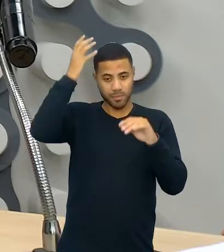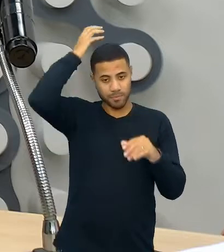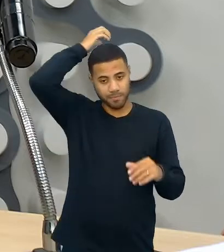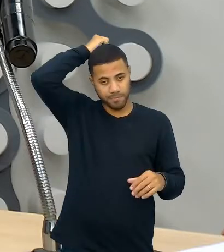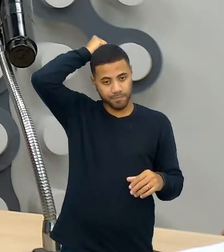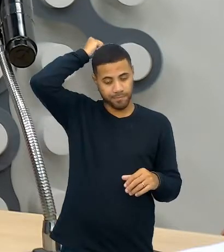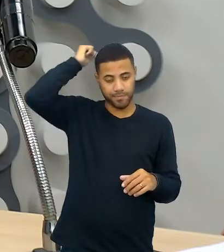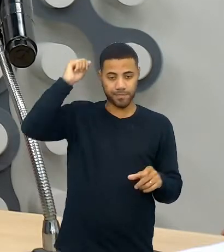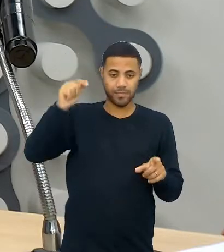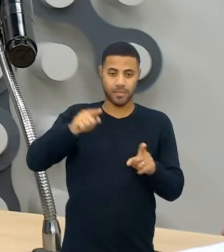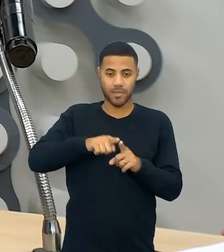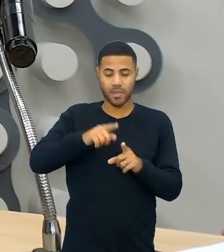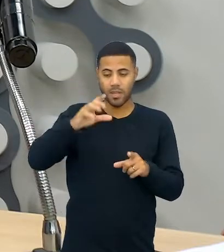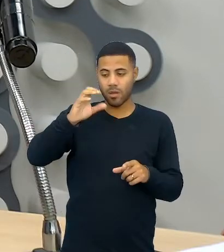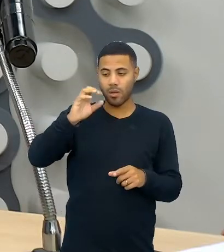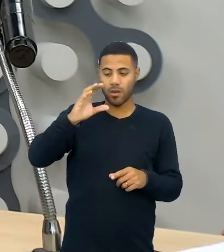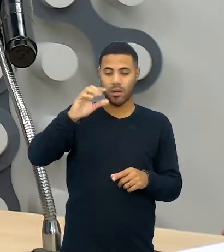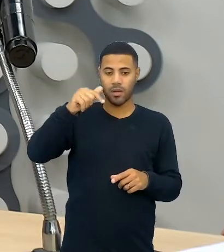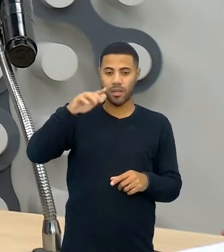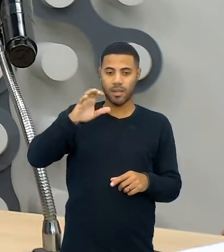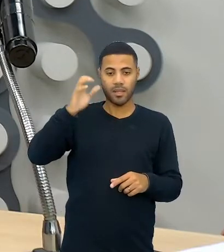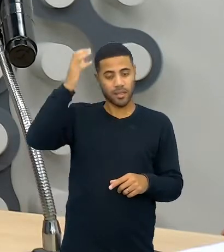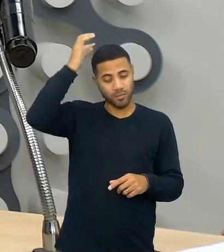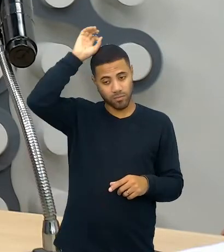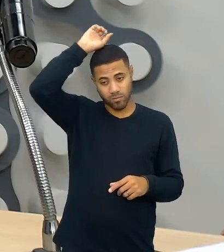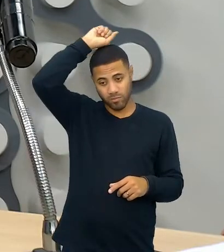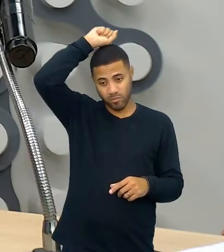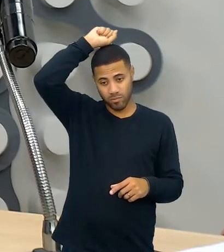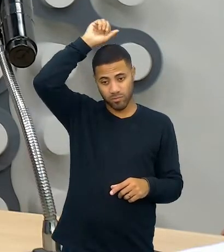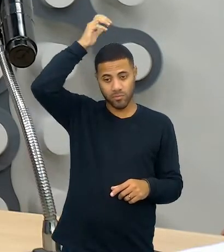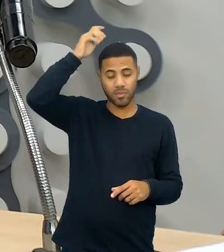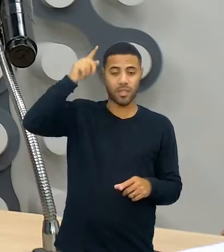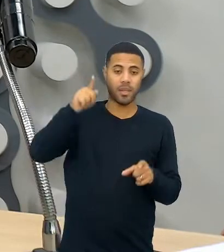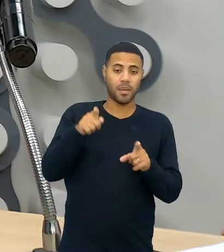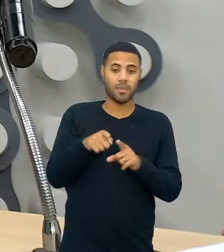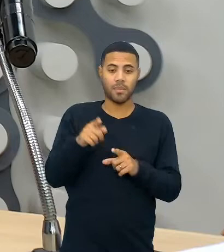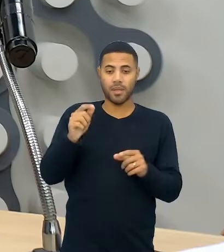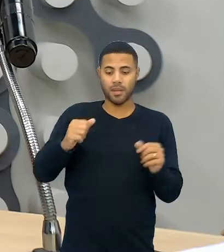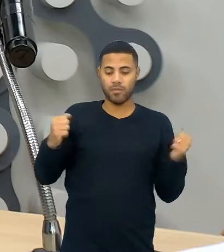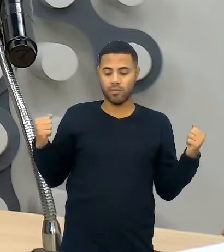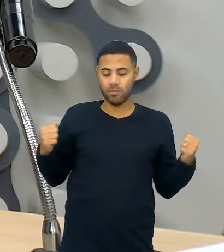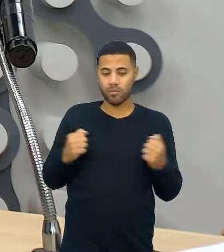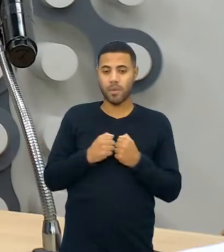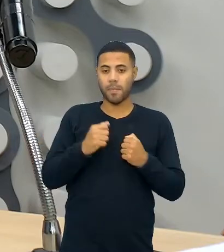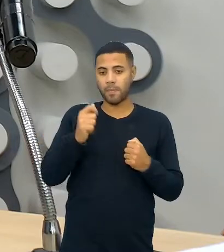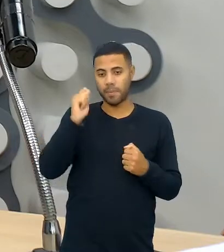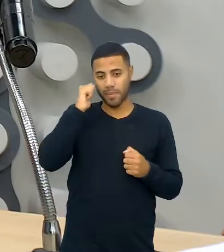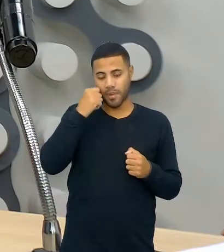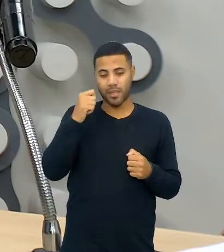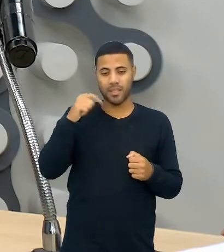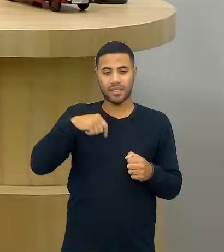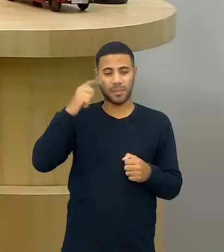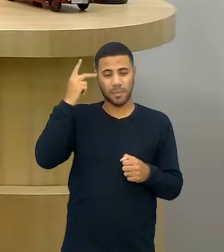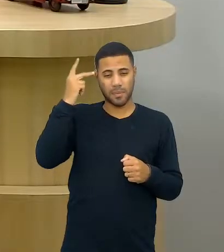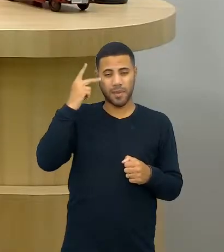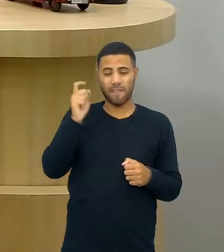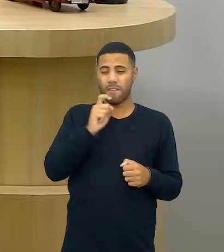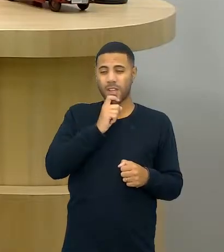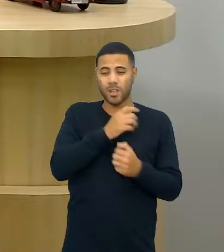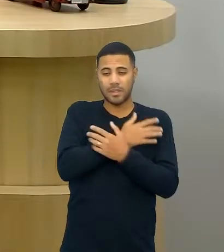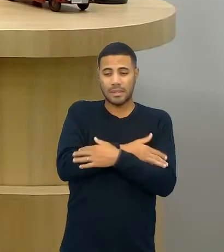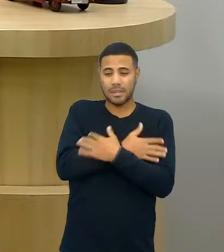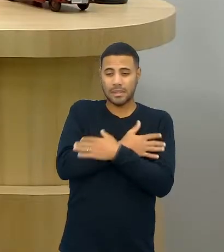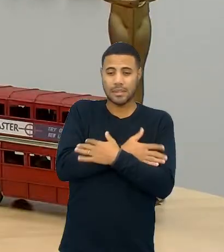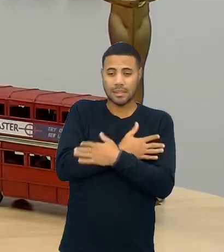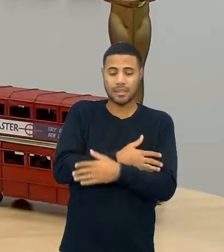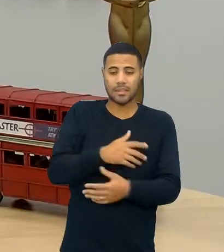preso, um coque bem em cima da cabeça. Tô com um blazer preto, aqui em São Paulo tá bastante frio, né? Bem na capital. Olha, bem